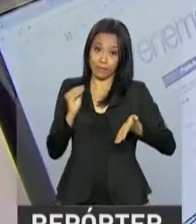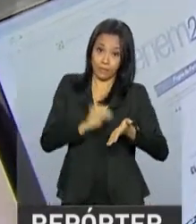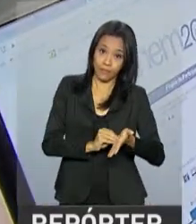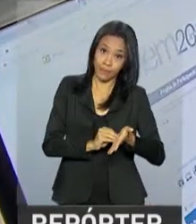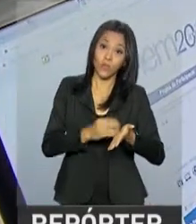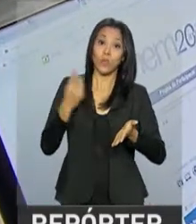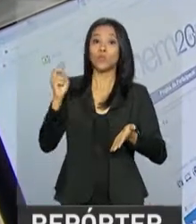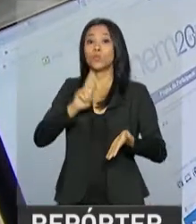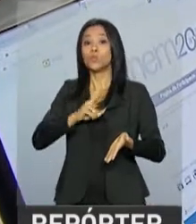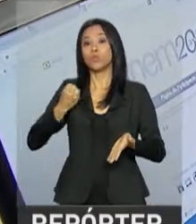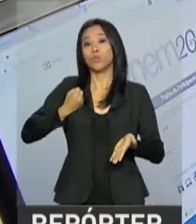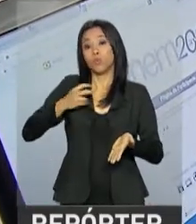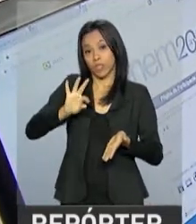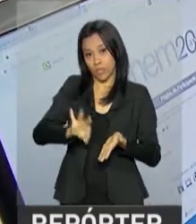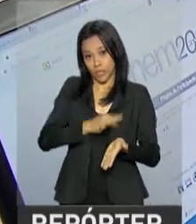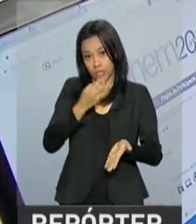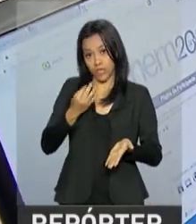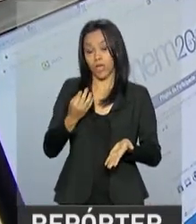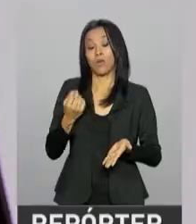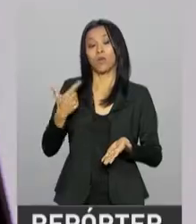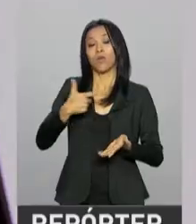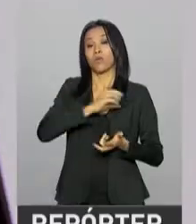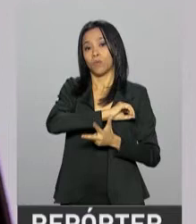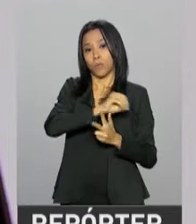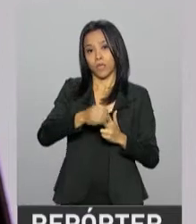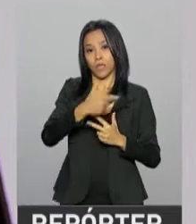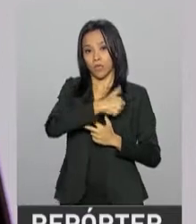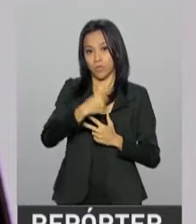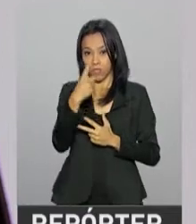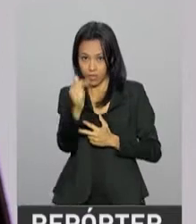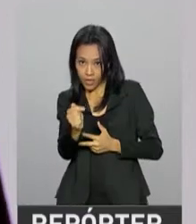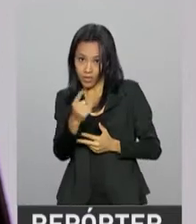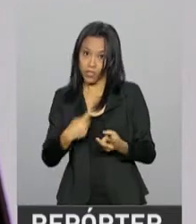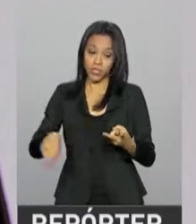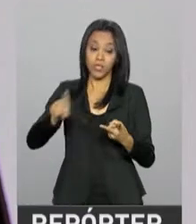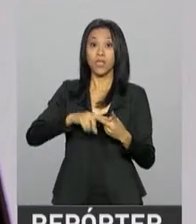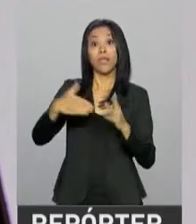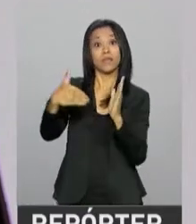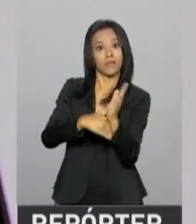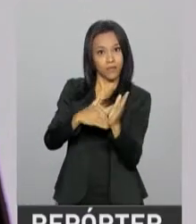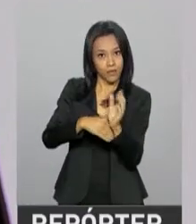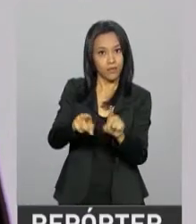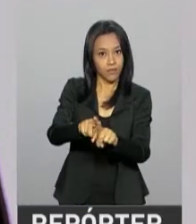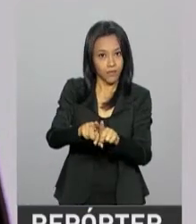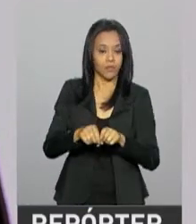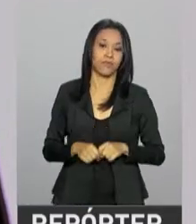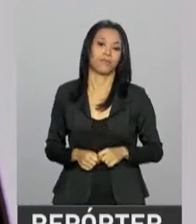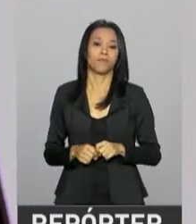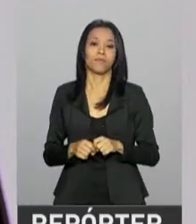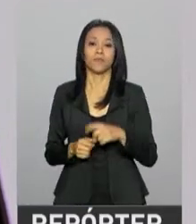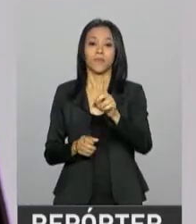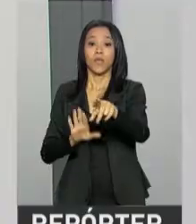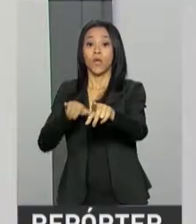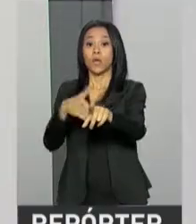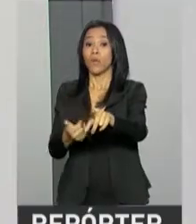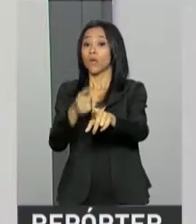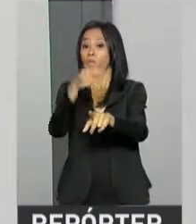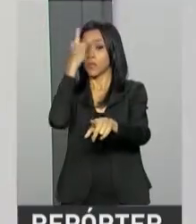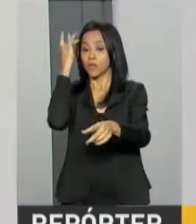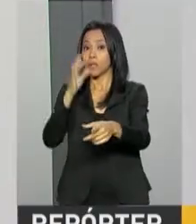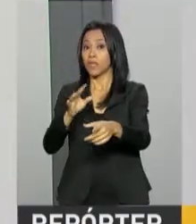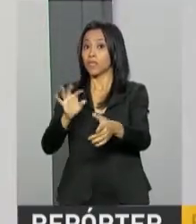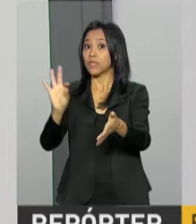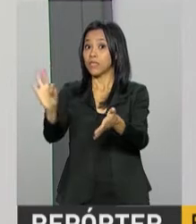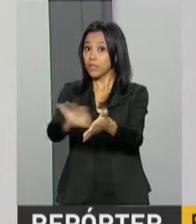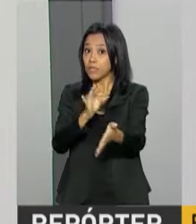número de inscrição do enem em 2017 ea senha mais atual cadastrada quanto antes eles se inscrever melhor